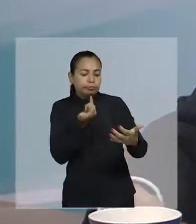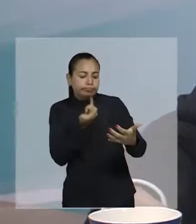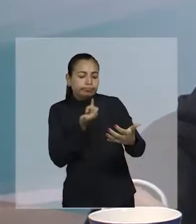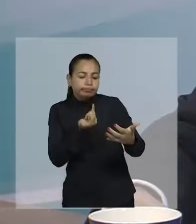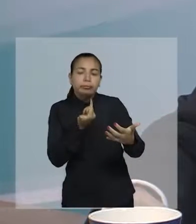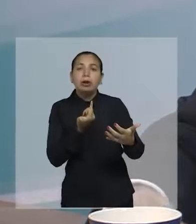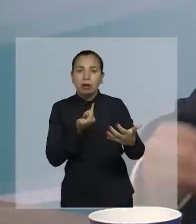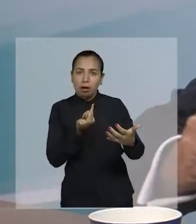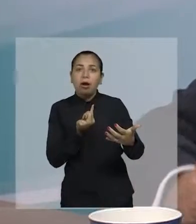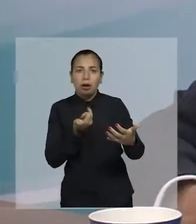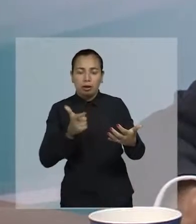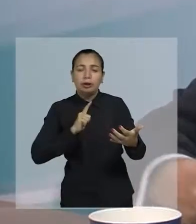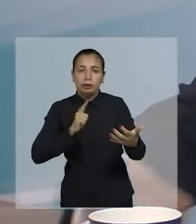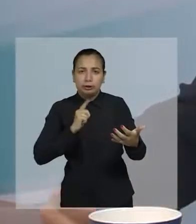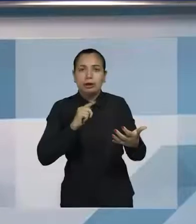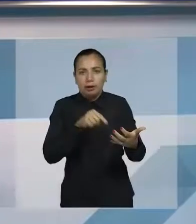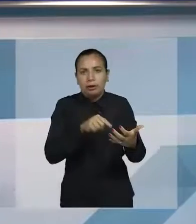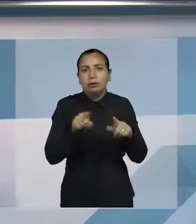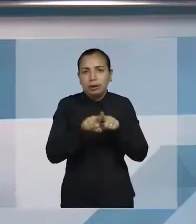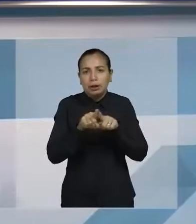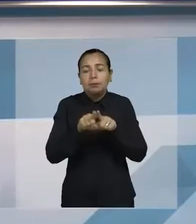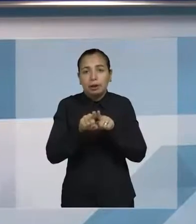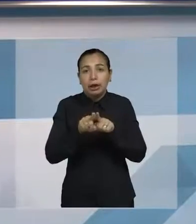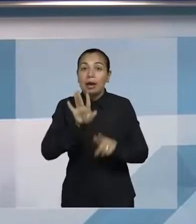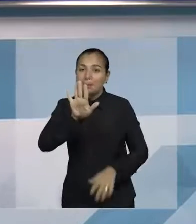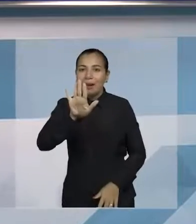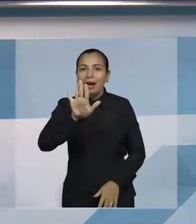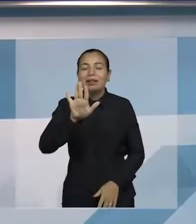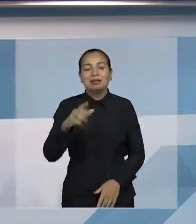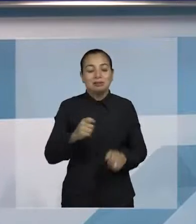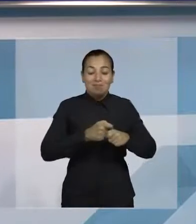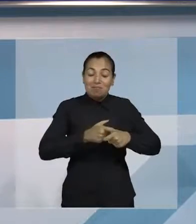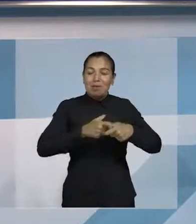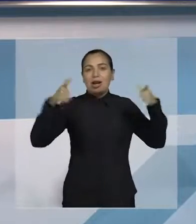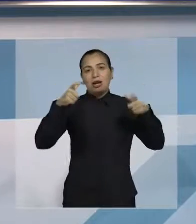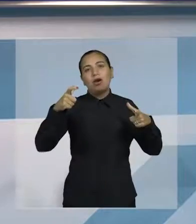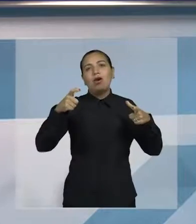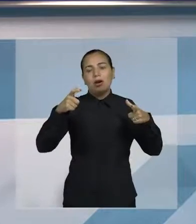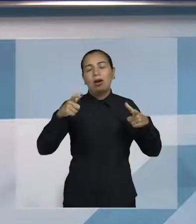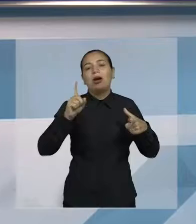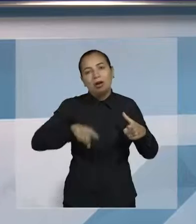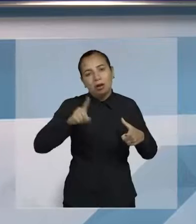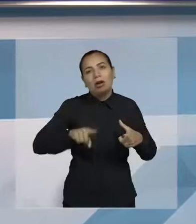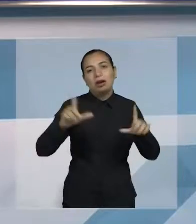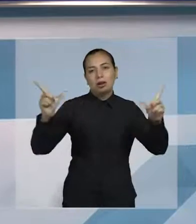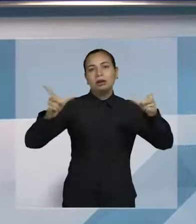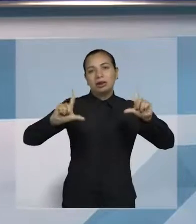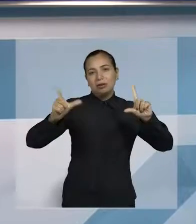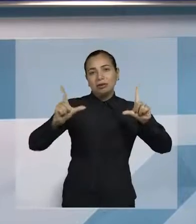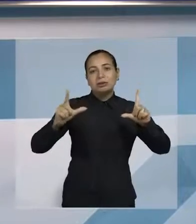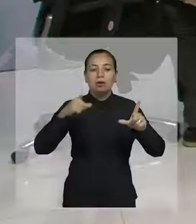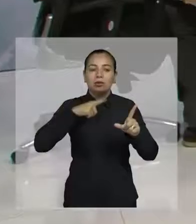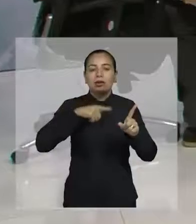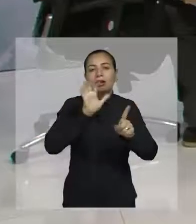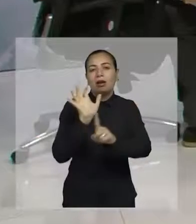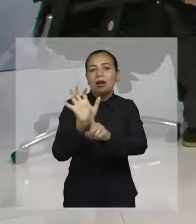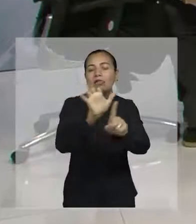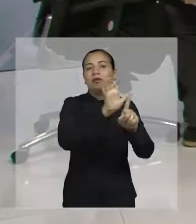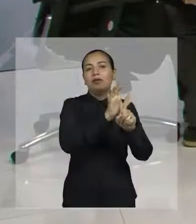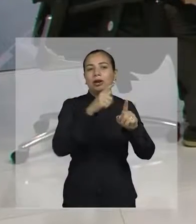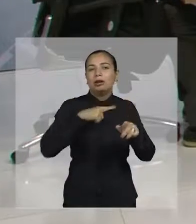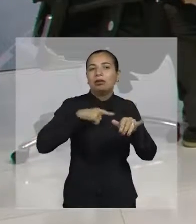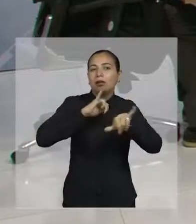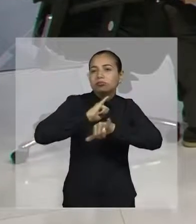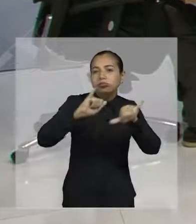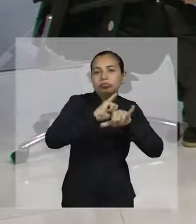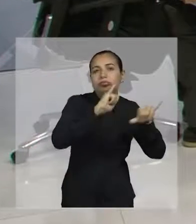comunicação da televisão, ela ainda é muito maior, muito superior a esse poder das redes sociais. Vai geral, já. Claro,